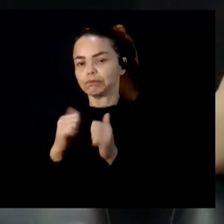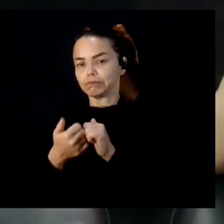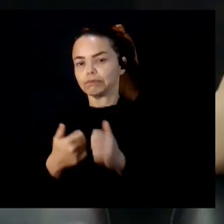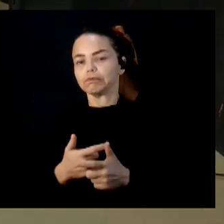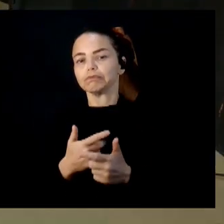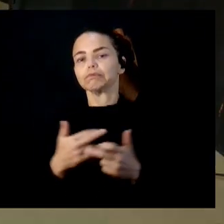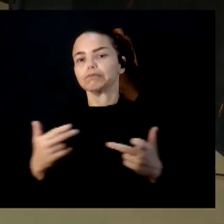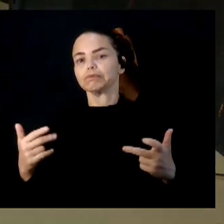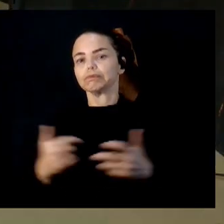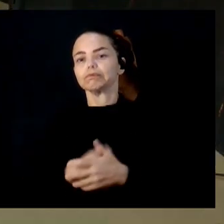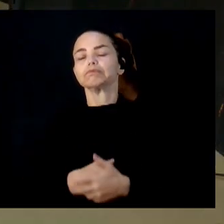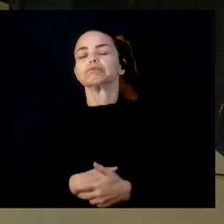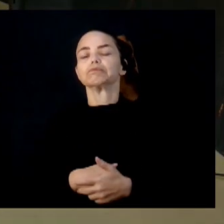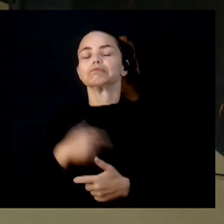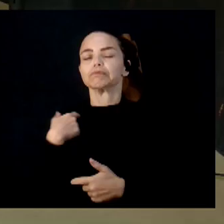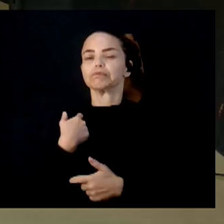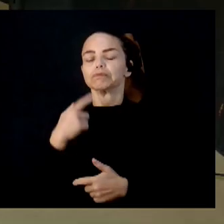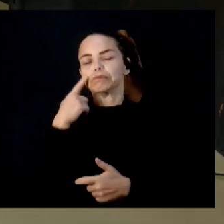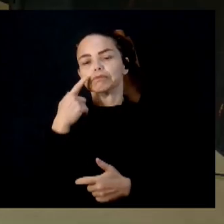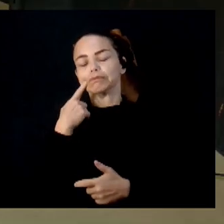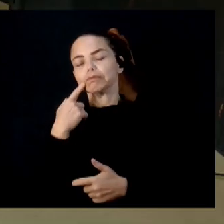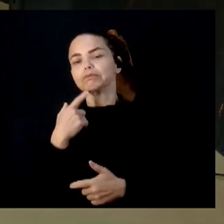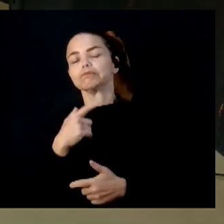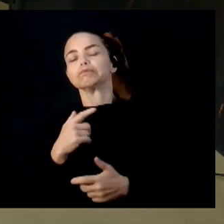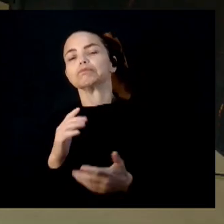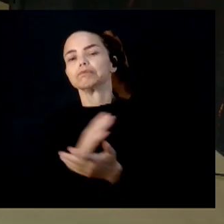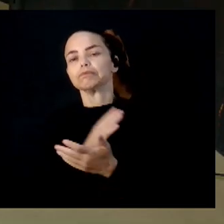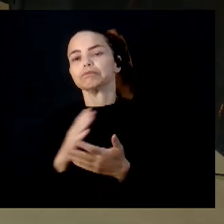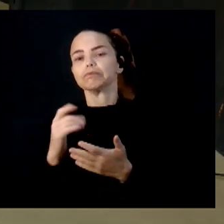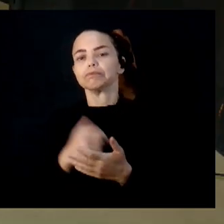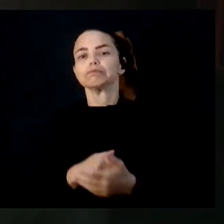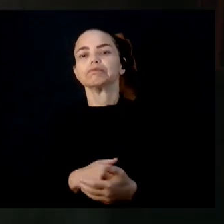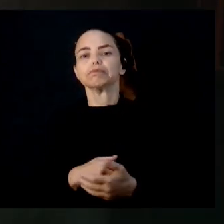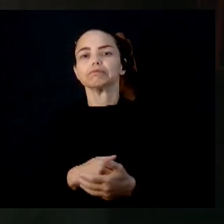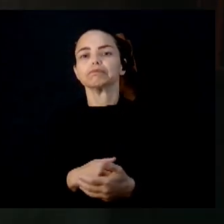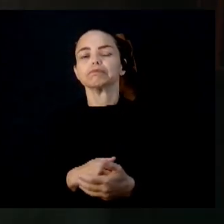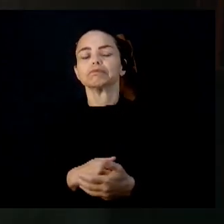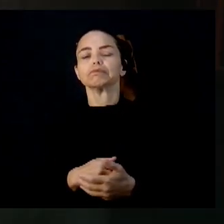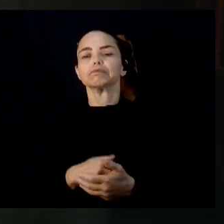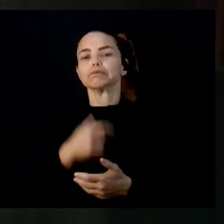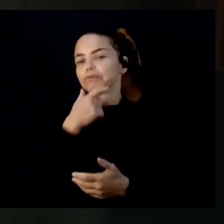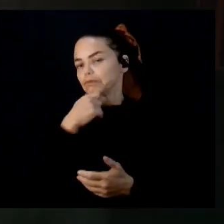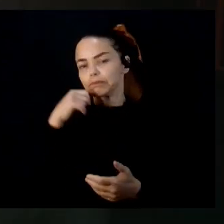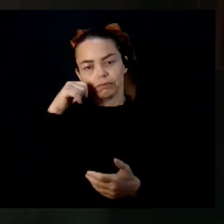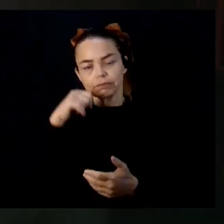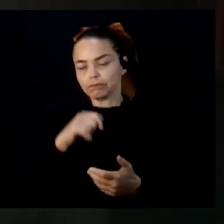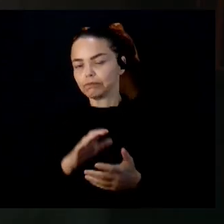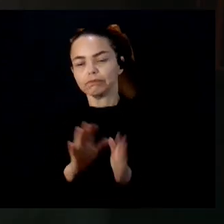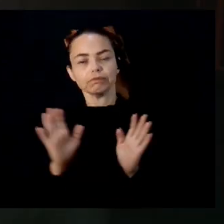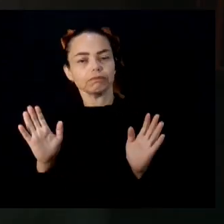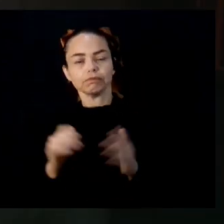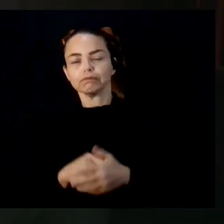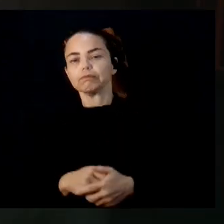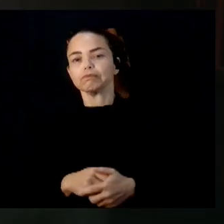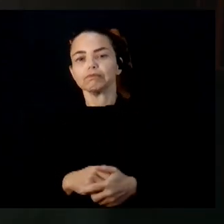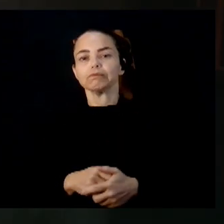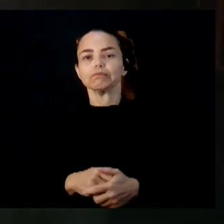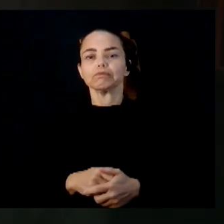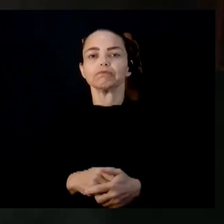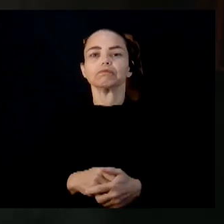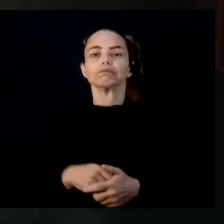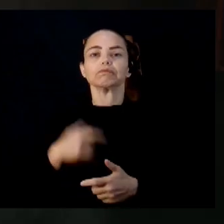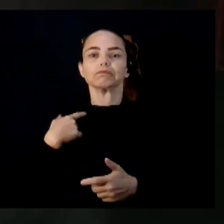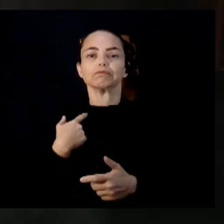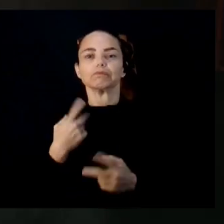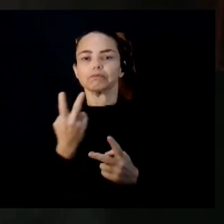Porque a gente vê até, inclusive, alguns casos de esse espaço, que né? ou tanto o homem quanto a mulher, ou quanto aquela dupla de